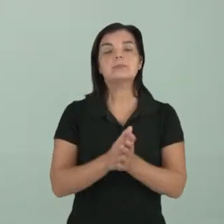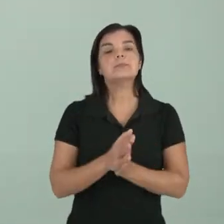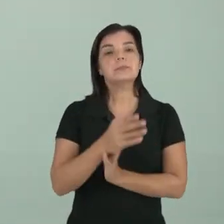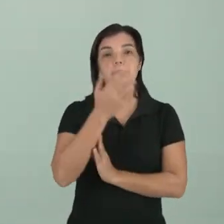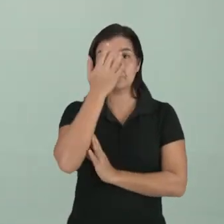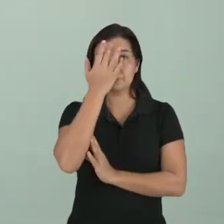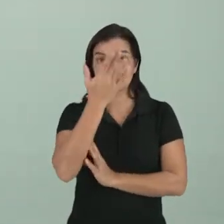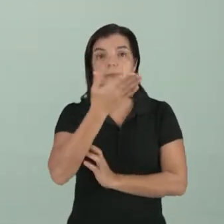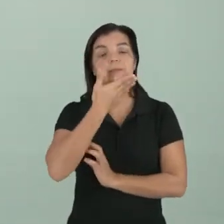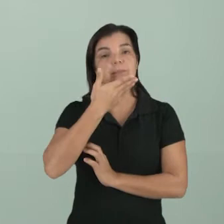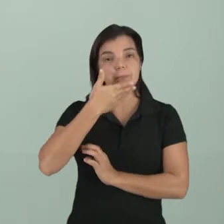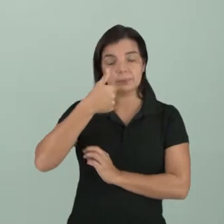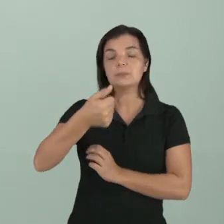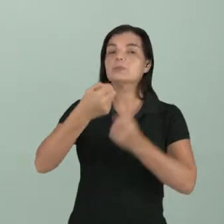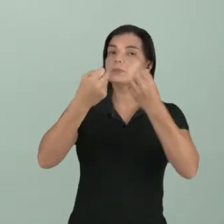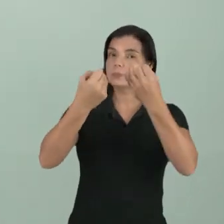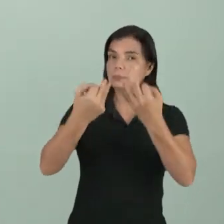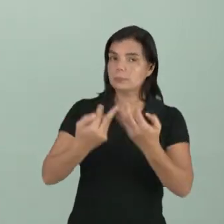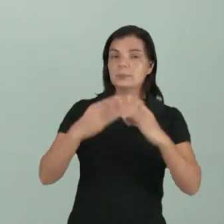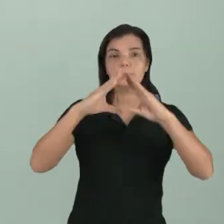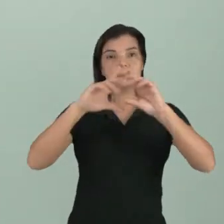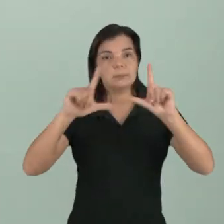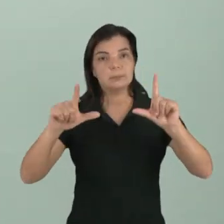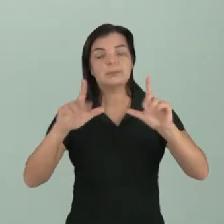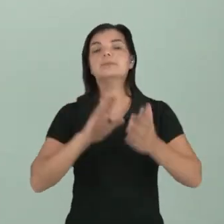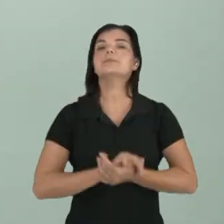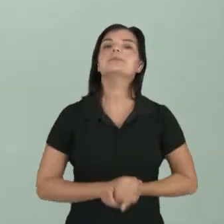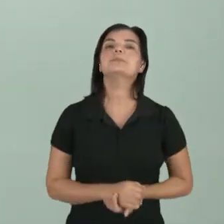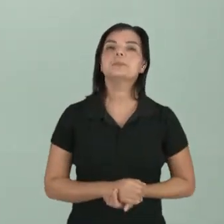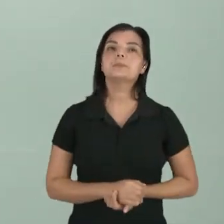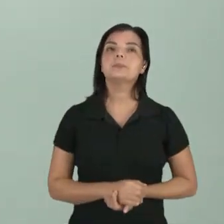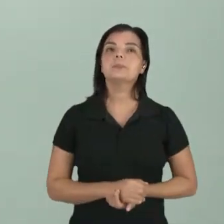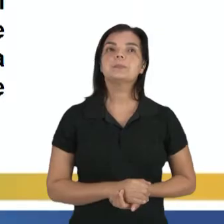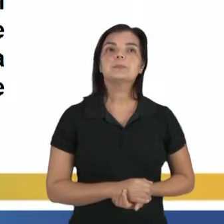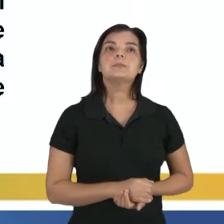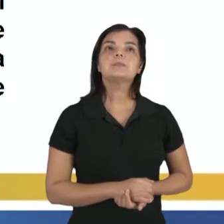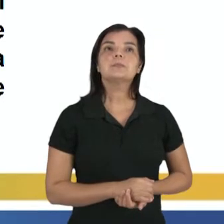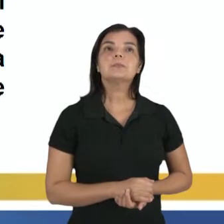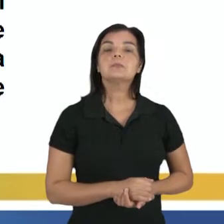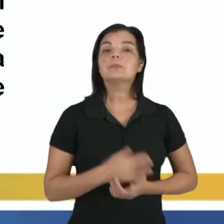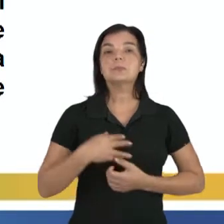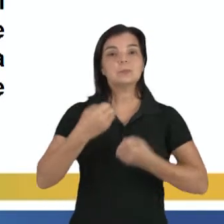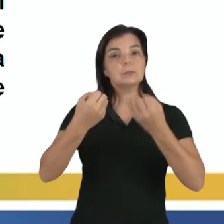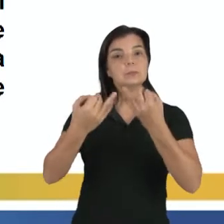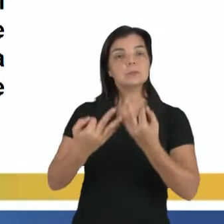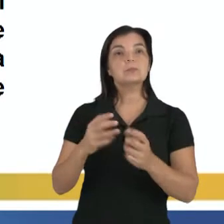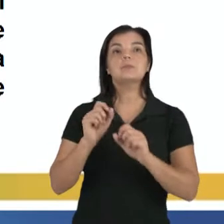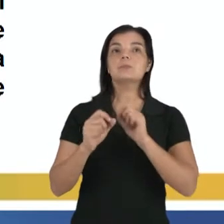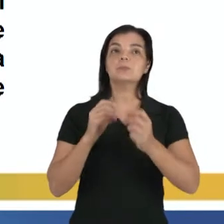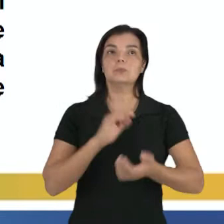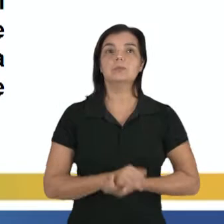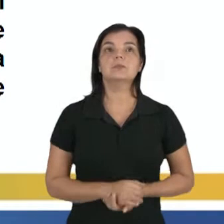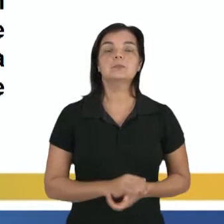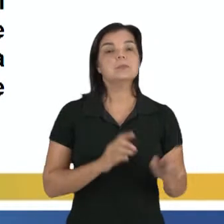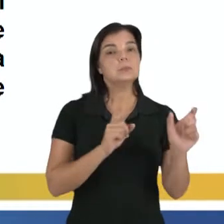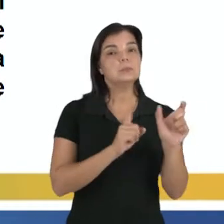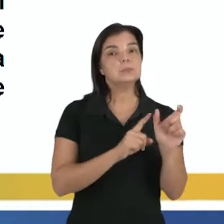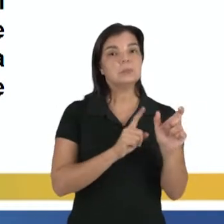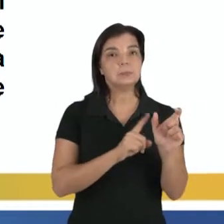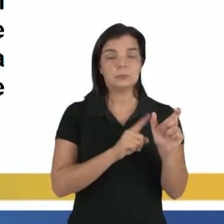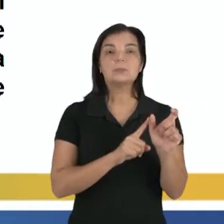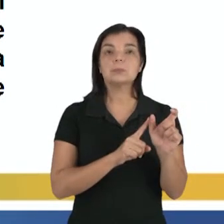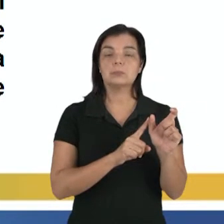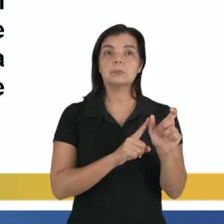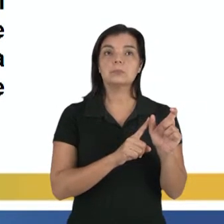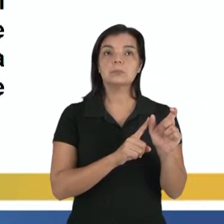mais explicável, mais coerente, tá bom, pessoal? E aí o nosso texto vai estar aí, tá bom?